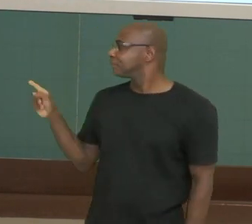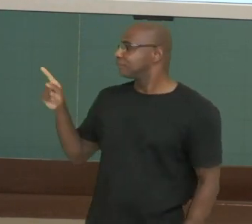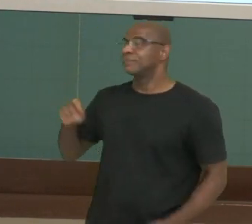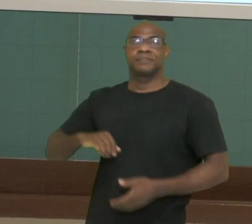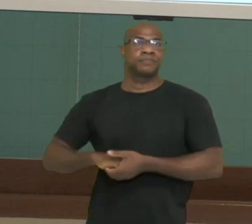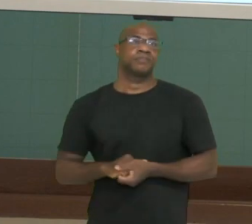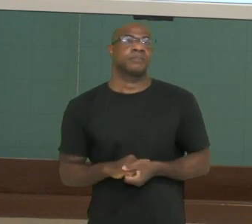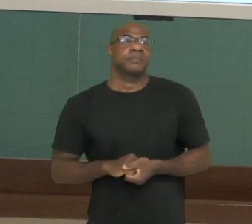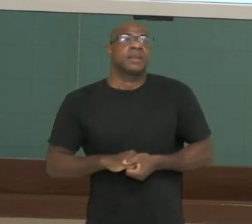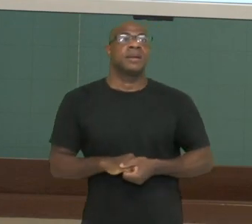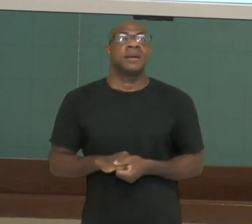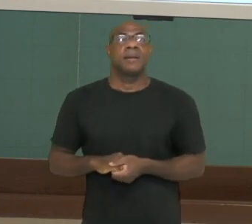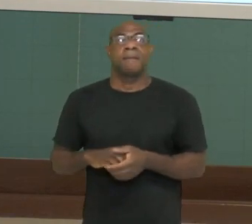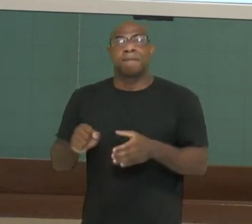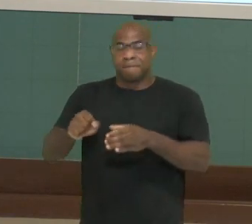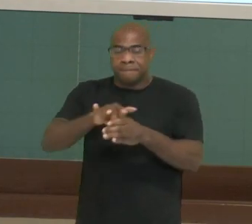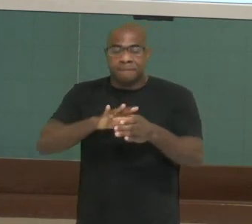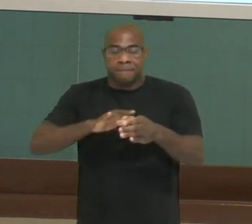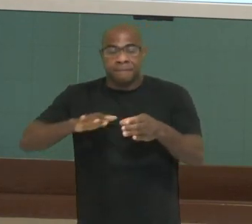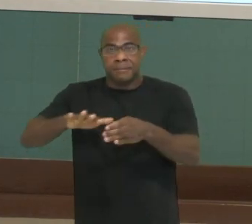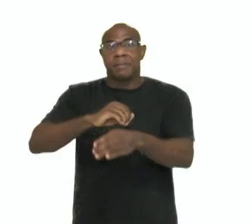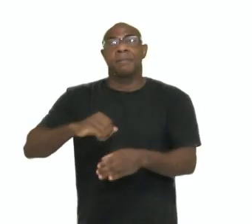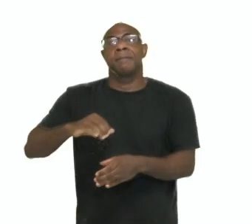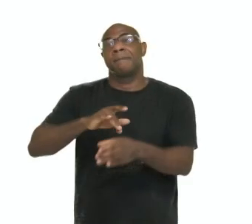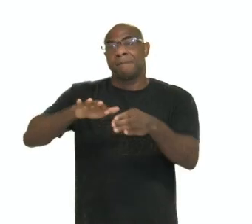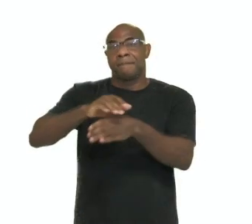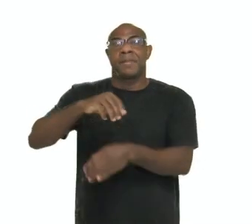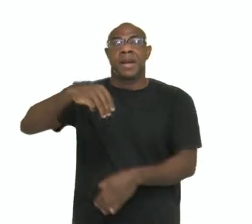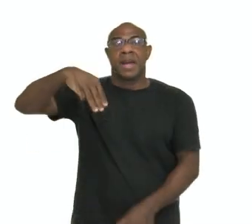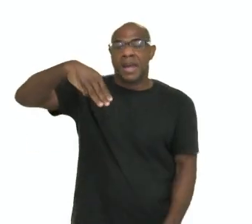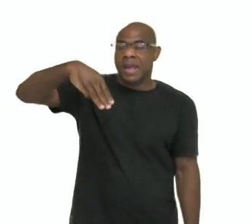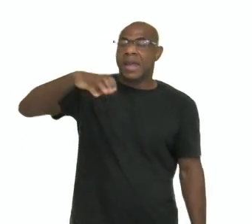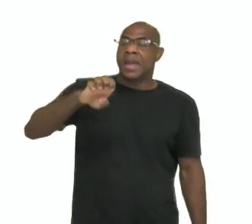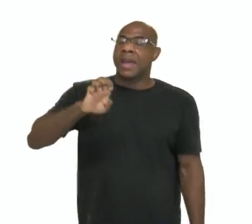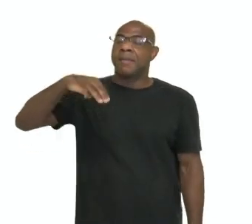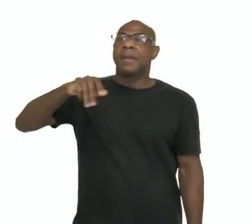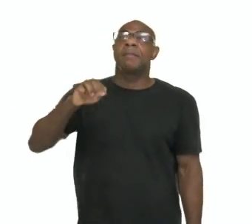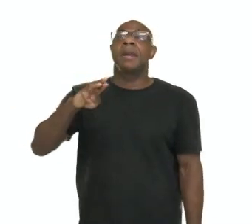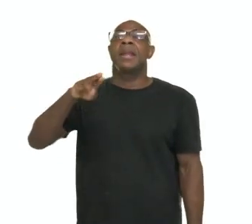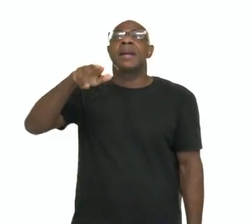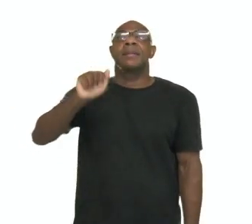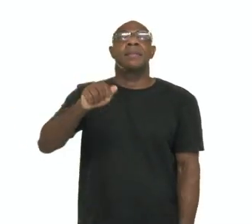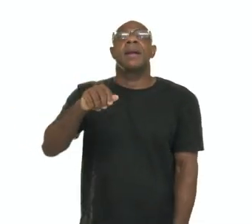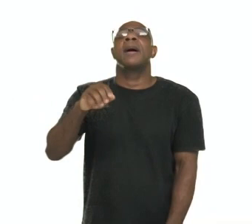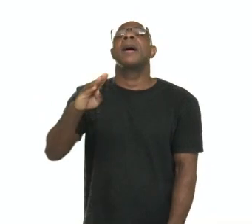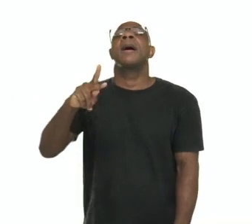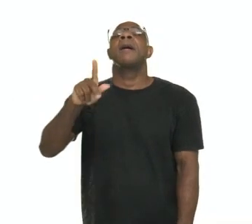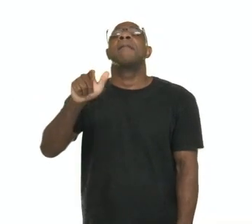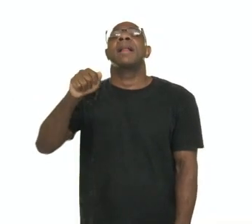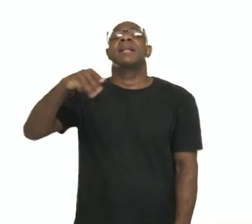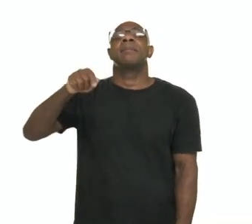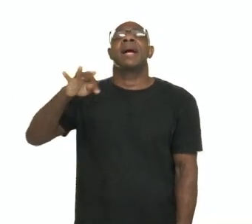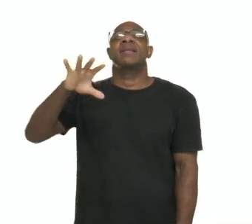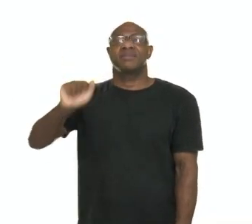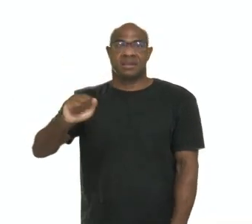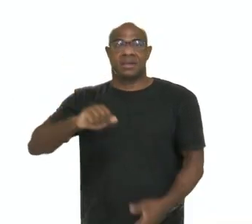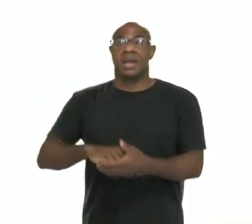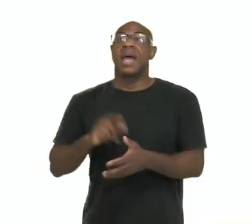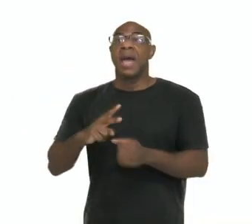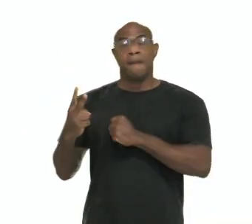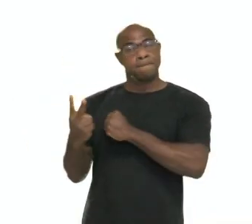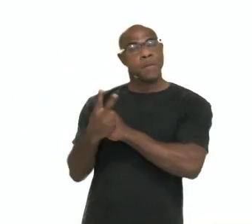Membrana plasmática. A membrana plasmática é um revestimento e serve como proteção